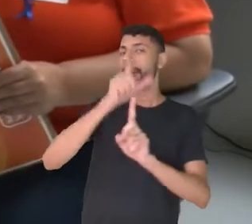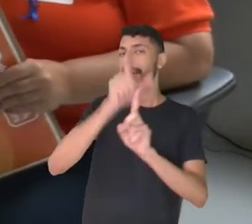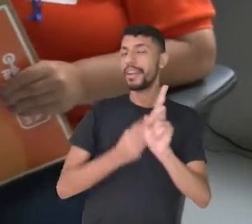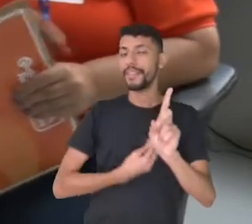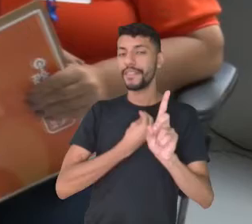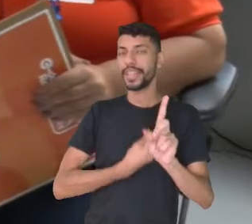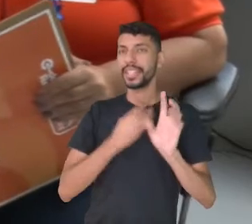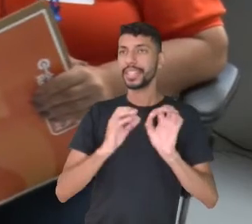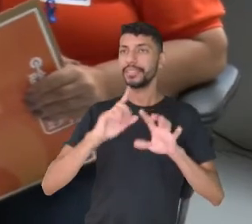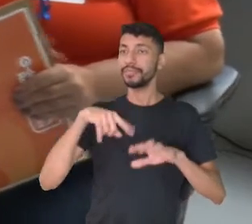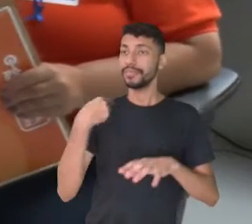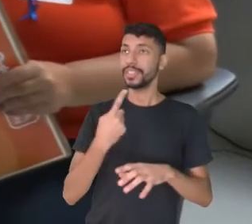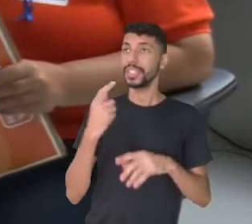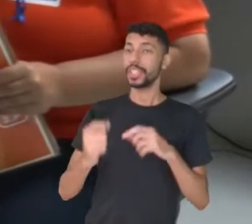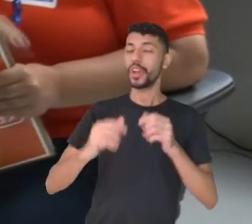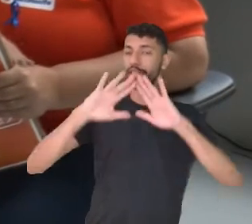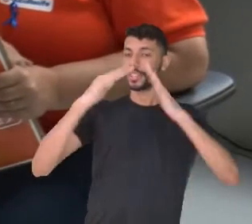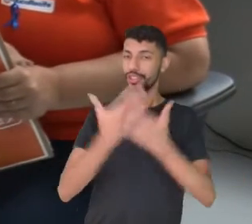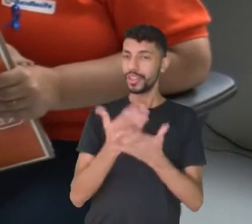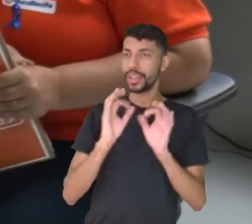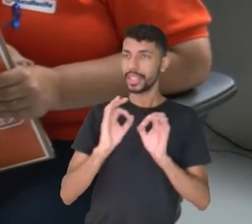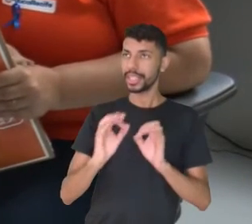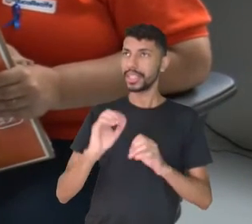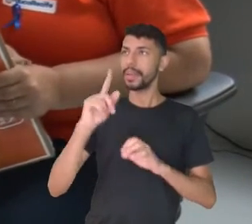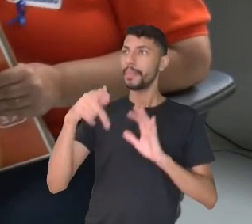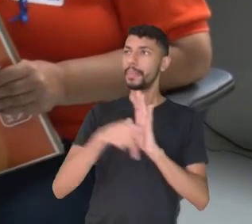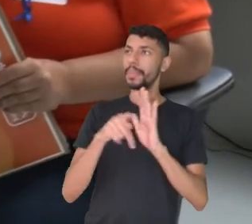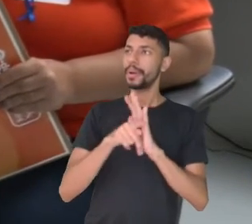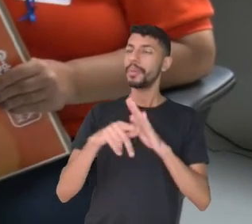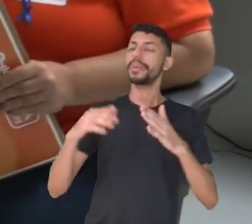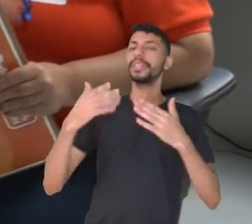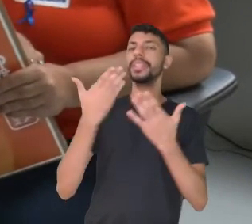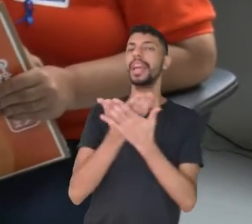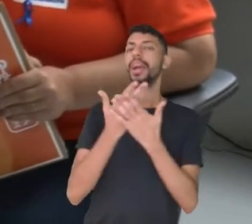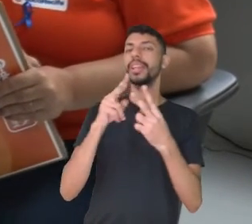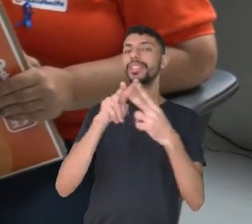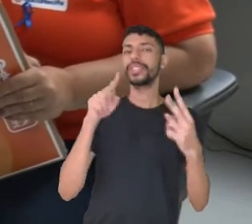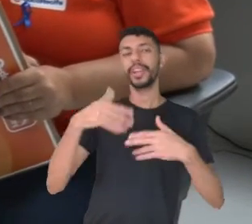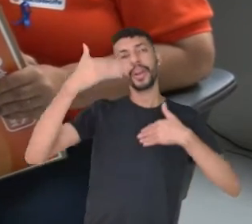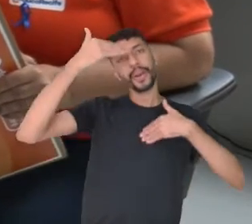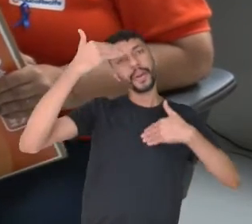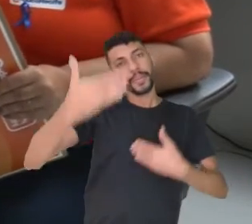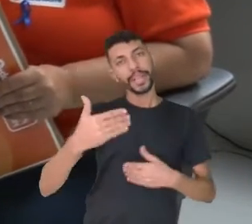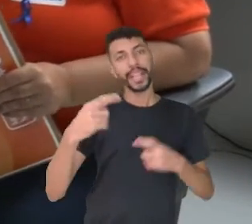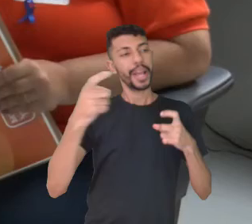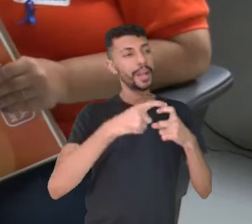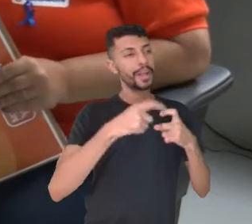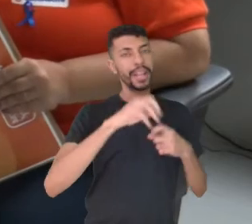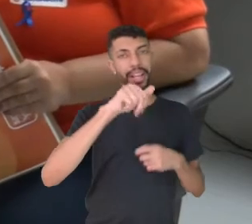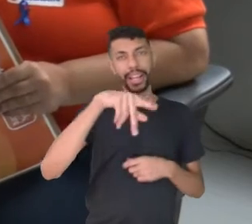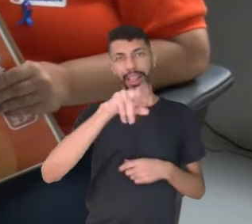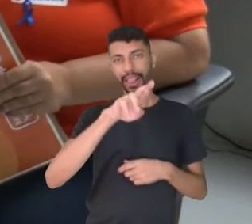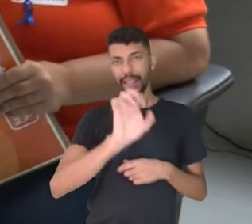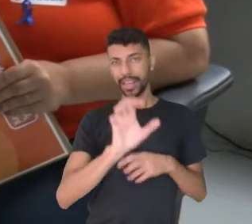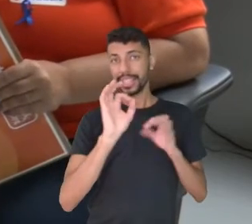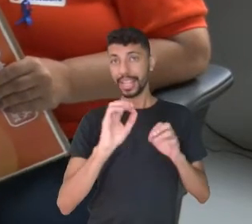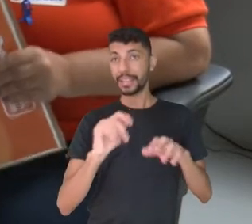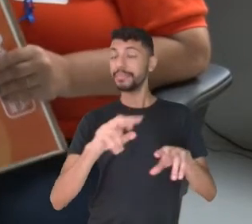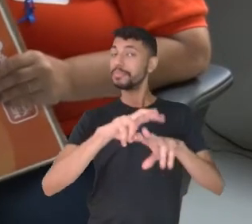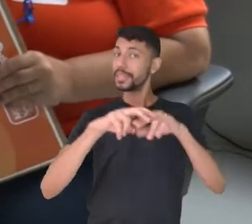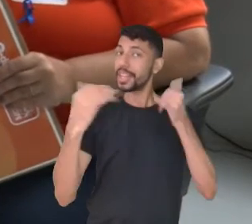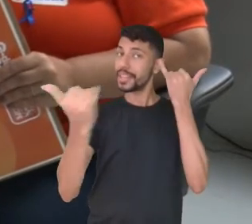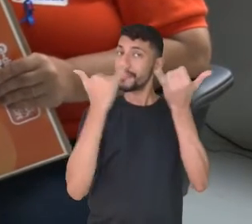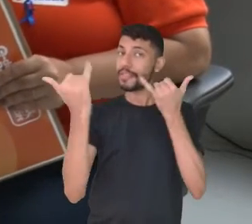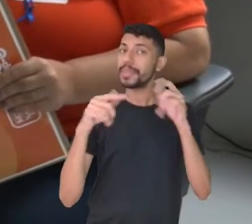aí, nós, enquanto escola, a Escola Municipal para Aula Digital, nós agradecemos ao doutor André por tamanha informação,